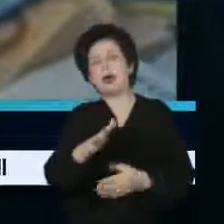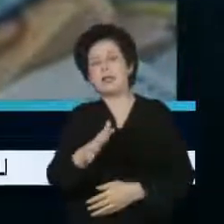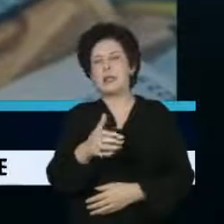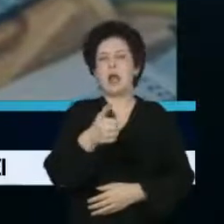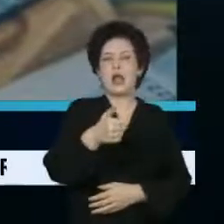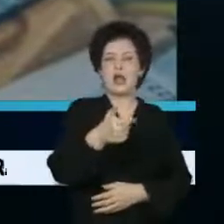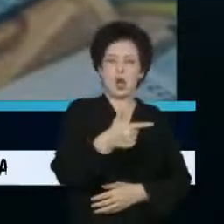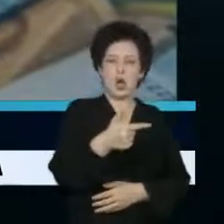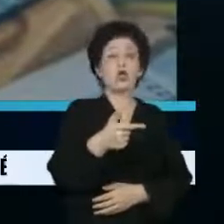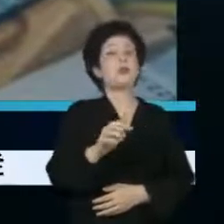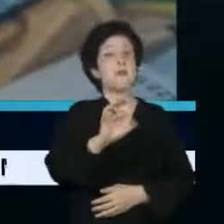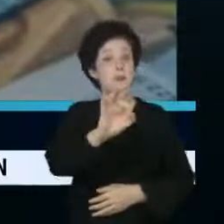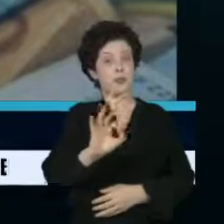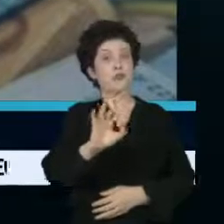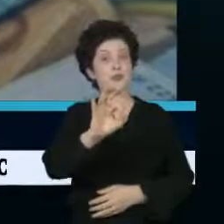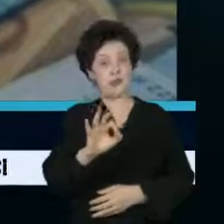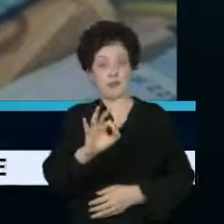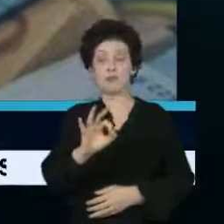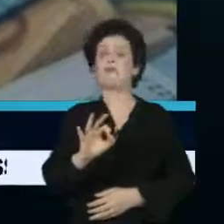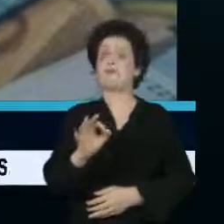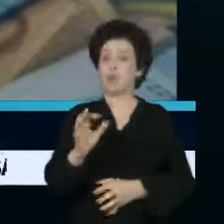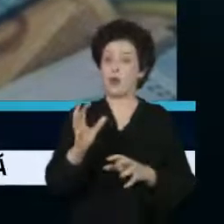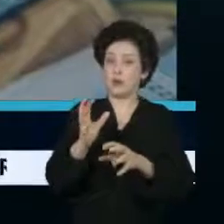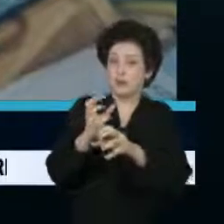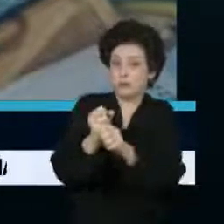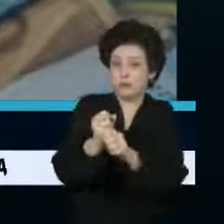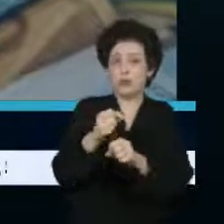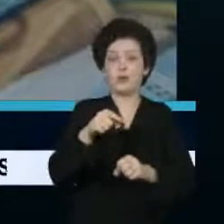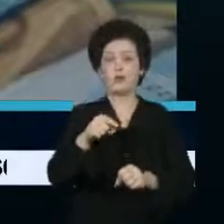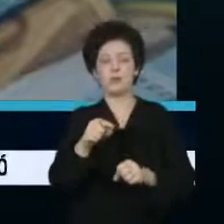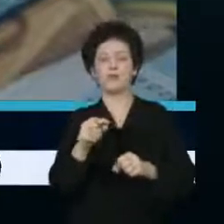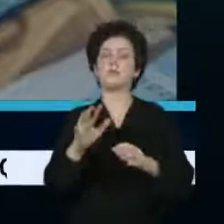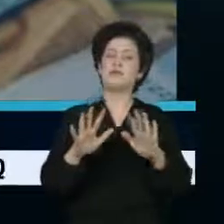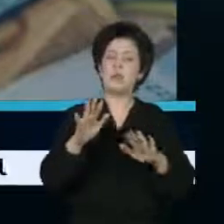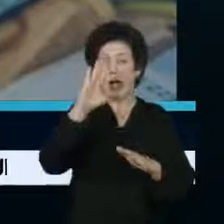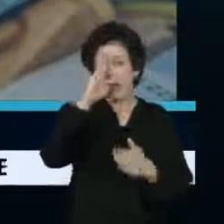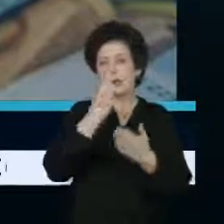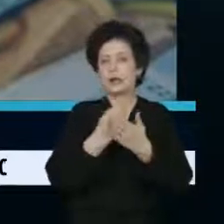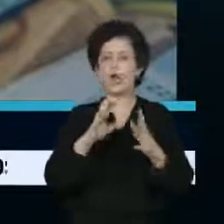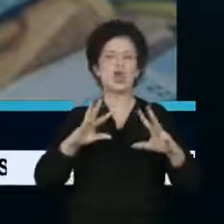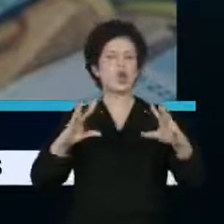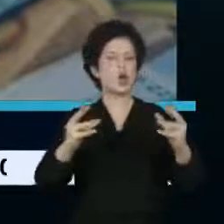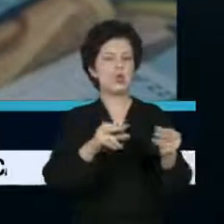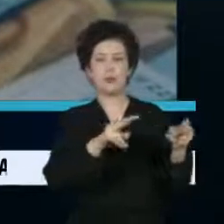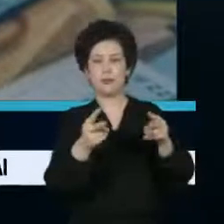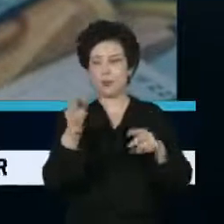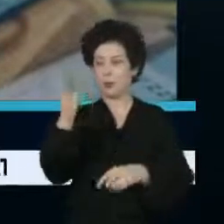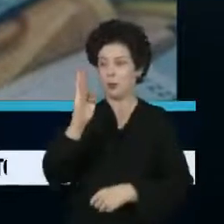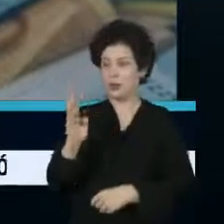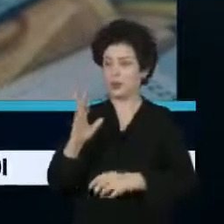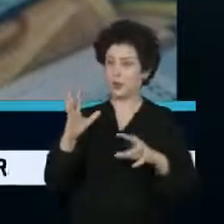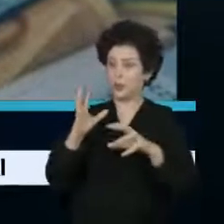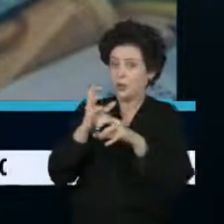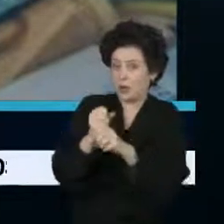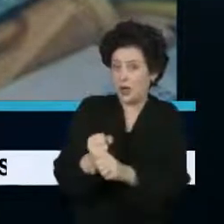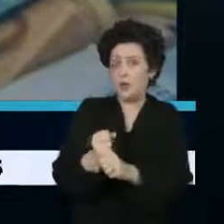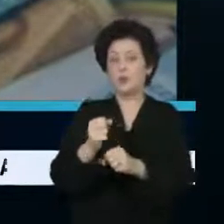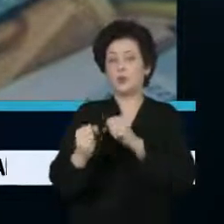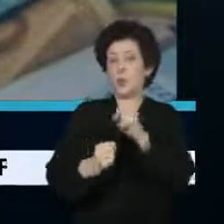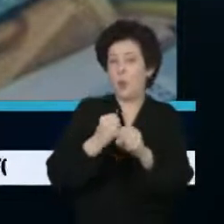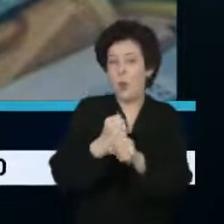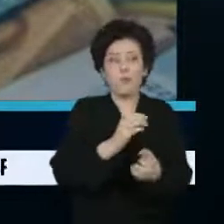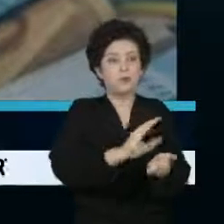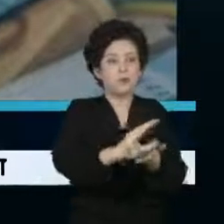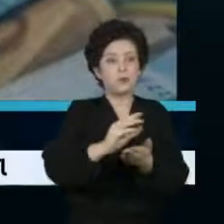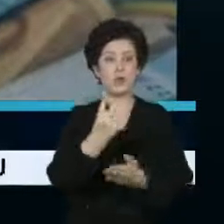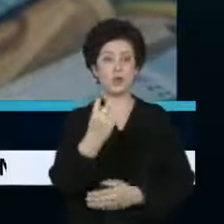com a documentação chega a 12% do valor do bem. A estimativa é que todas as transações realizadas no Brasil por ano rendam aos cartórios